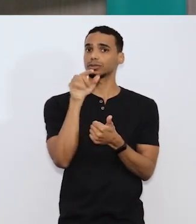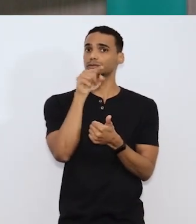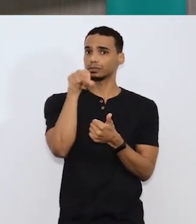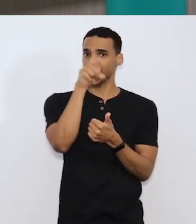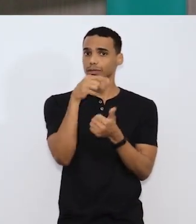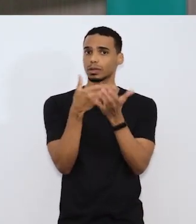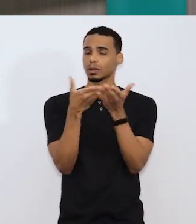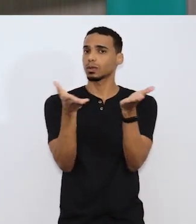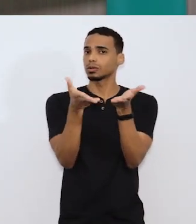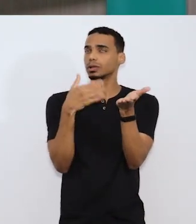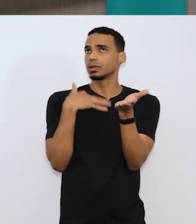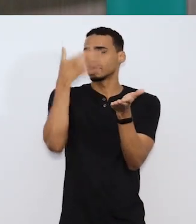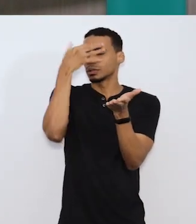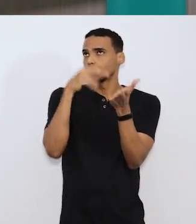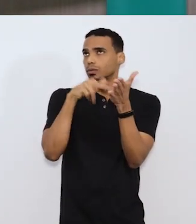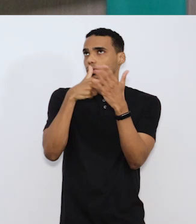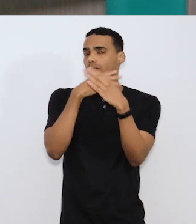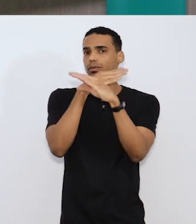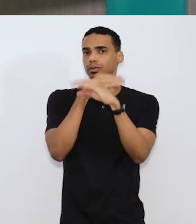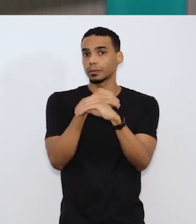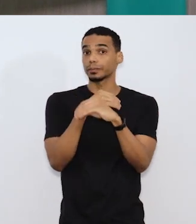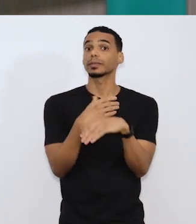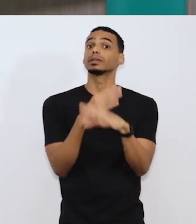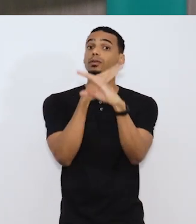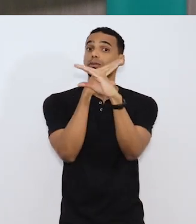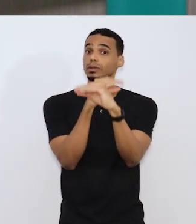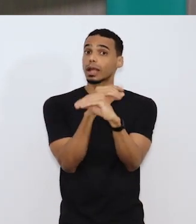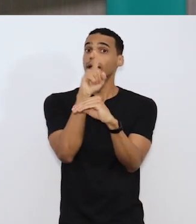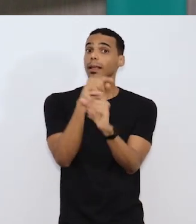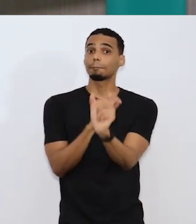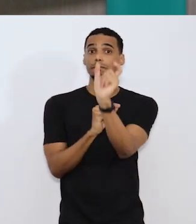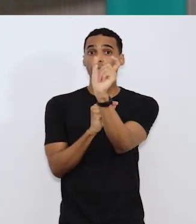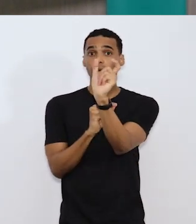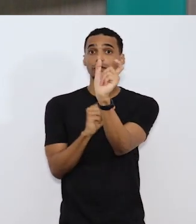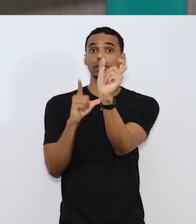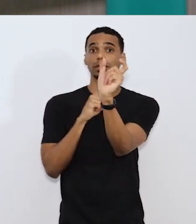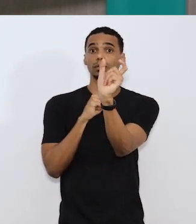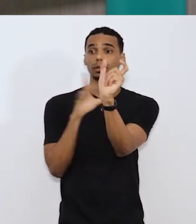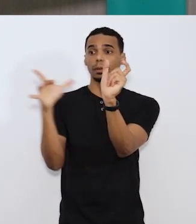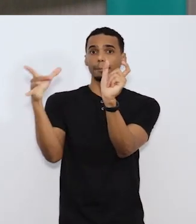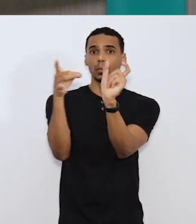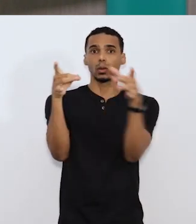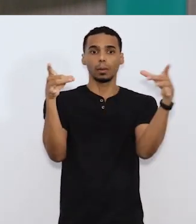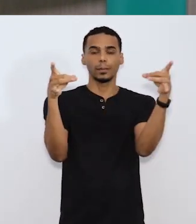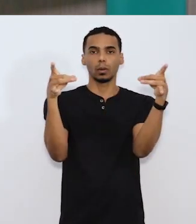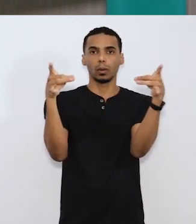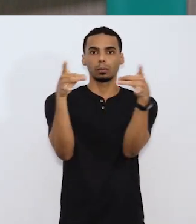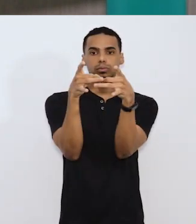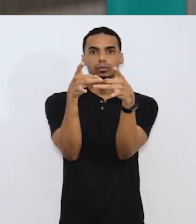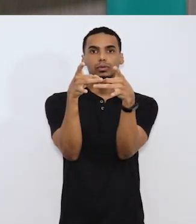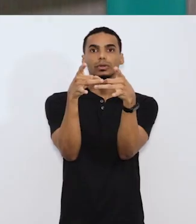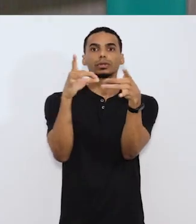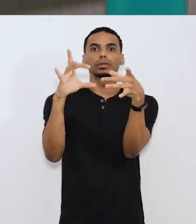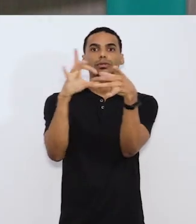hoje? Entender o que é uma conjunção. A conjunção é essa palavra que vai estabelecer essa conexão, que vai funcionar como